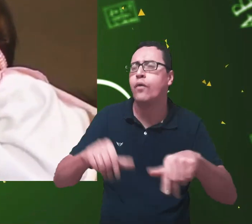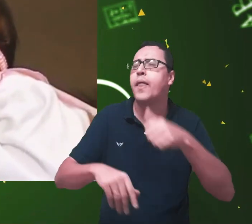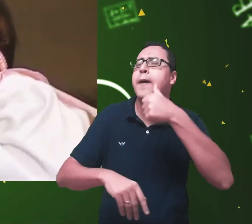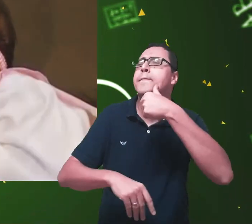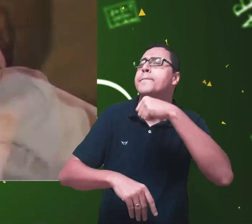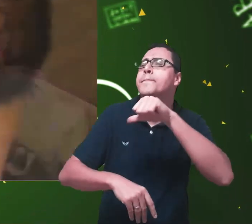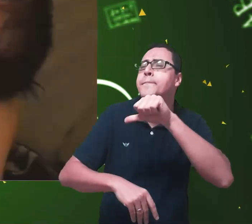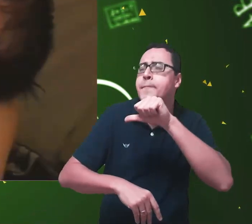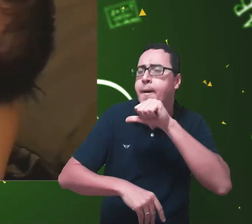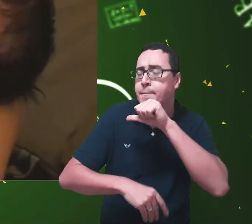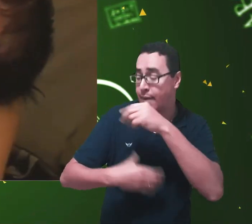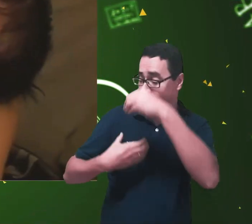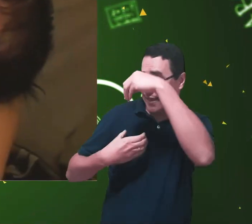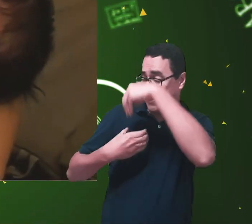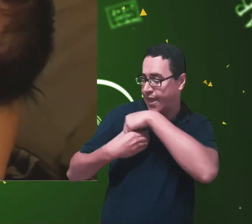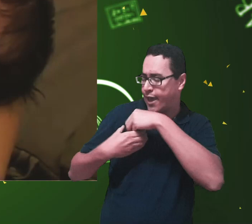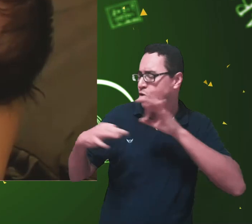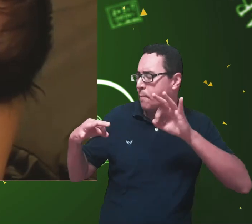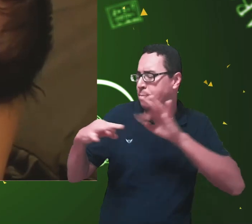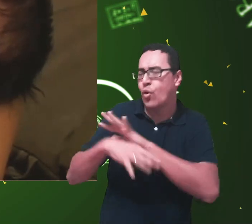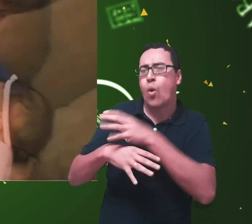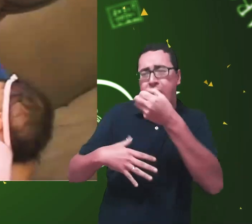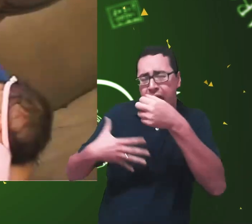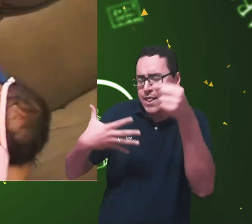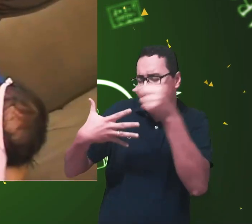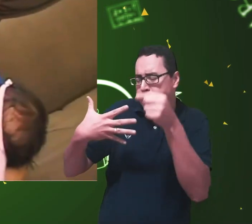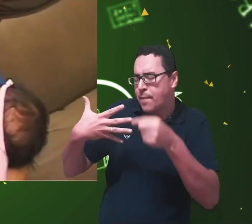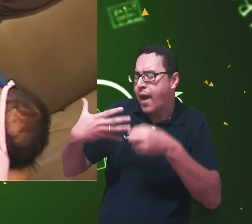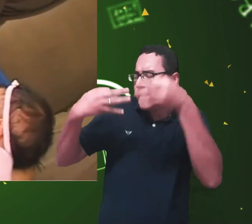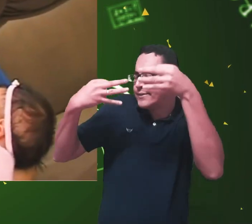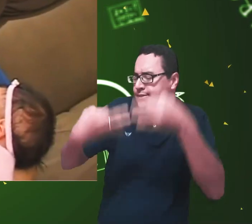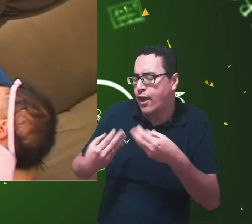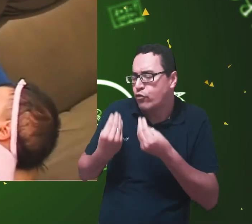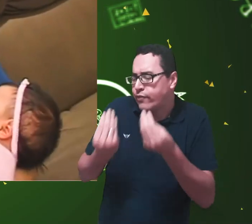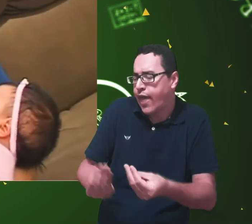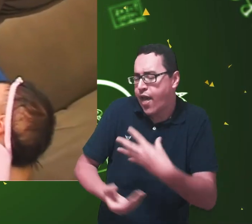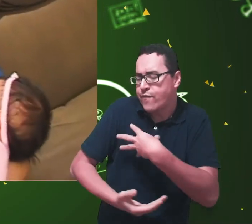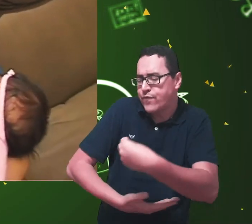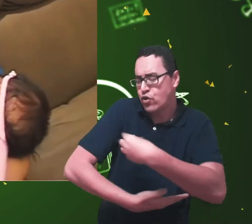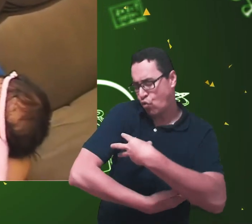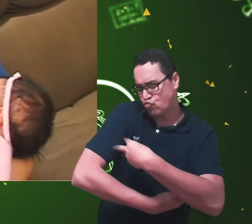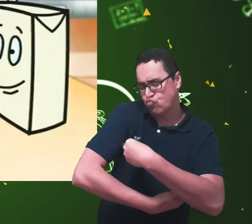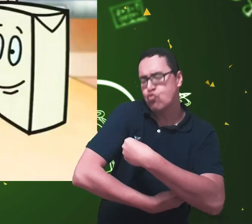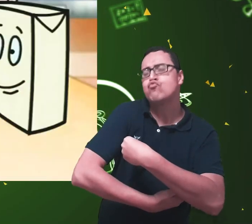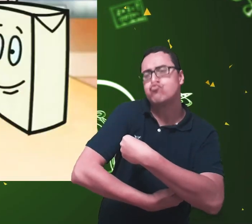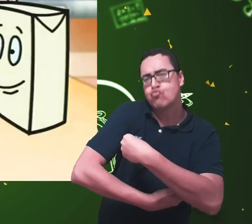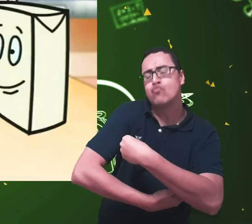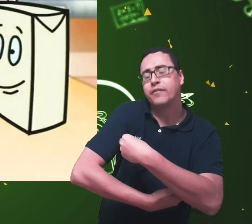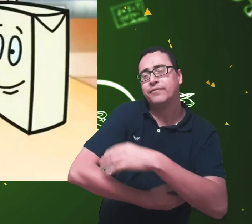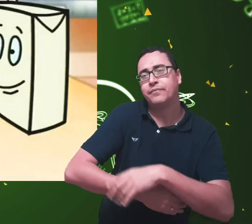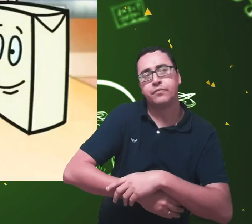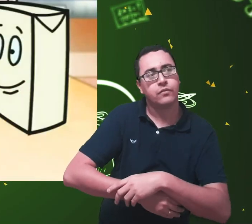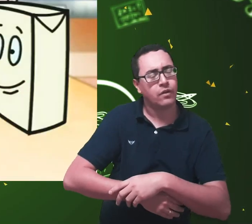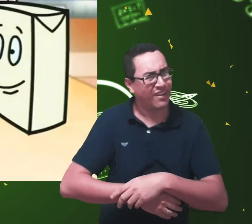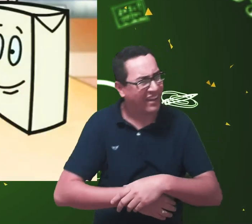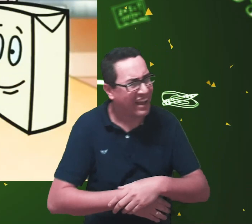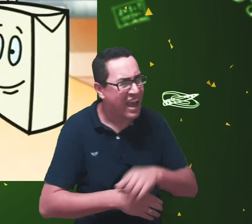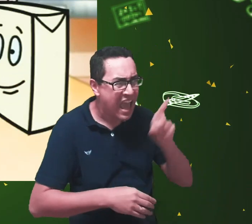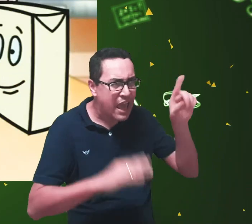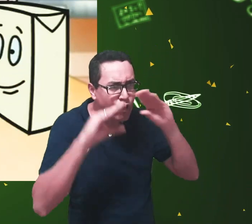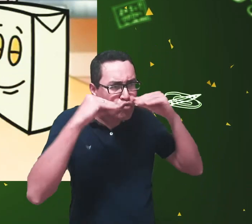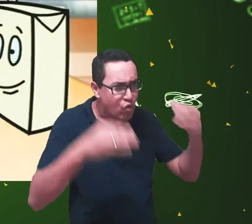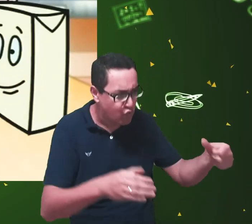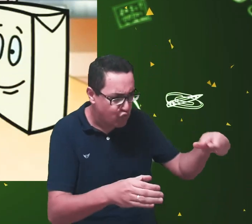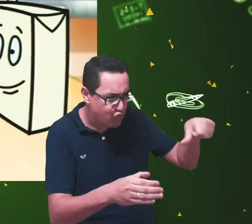mamães mamíferos fabricam o leite com a fórmula certa para alimentar seus bebezinhos. Quer dizer que o leite que o seu